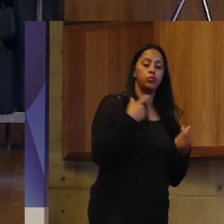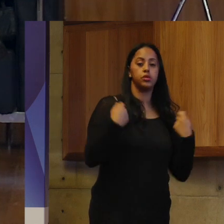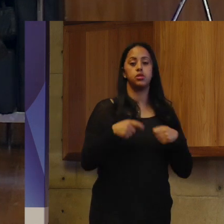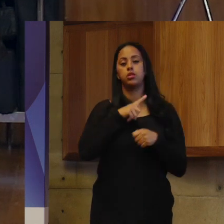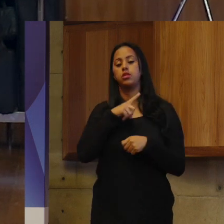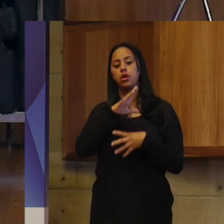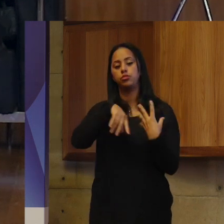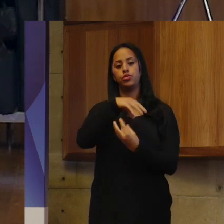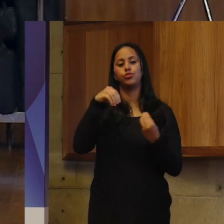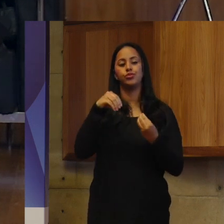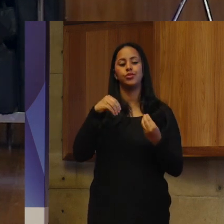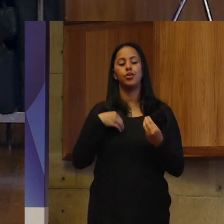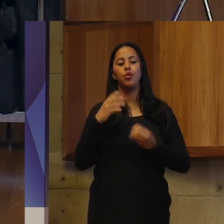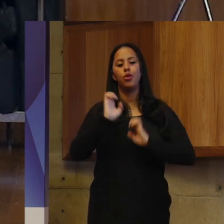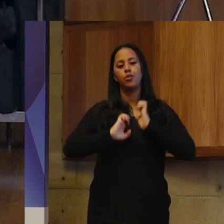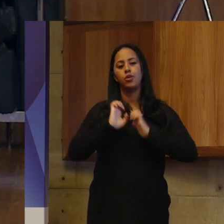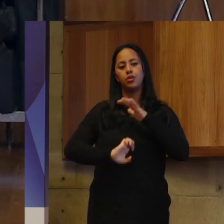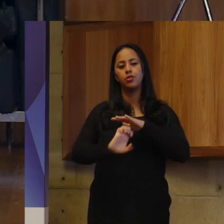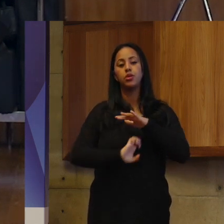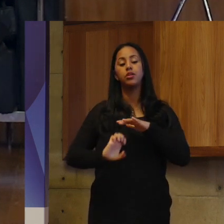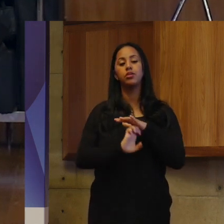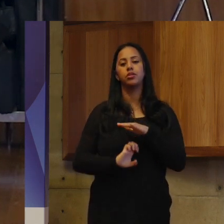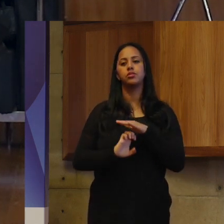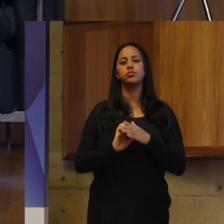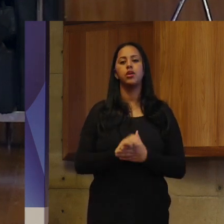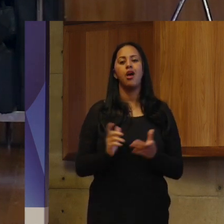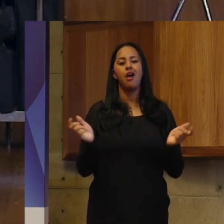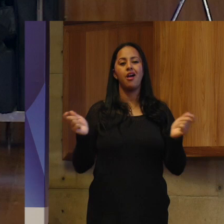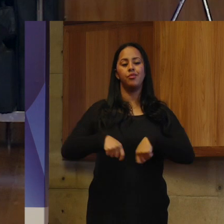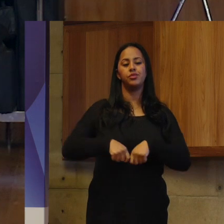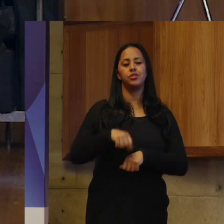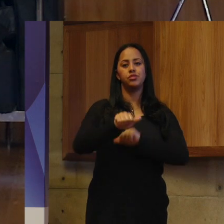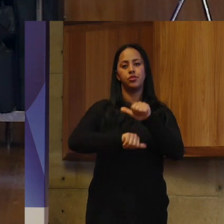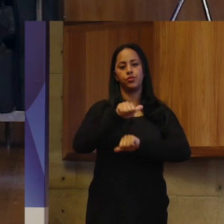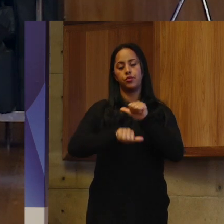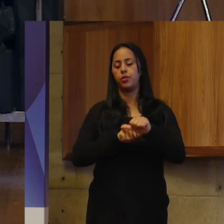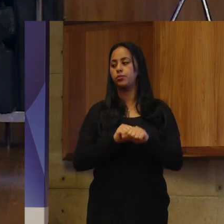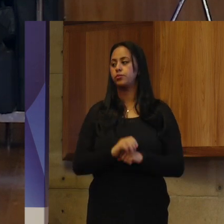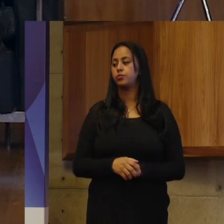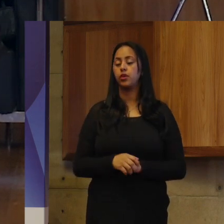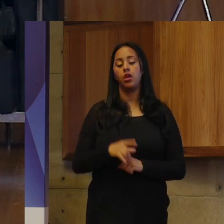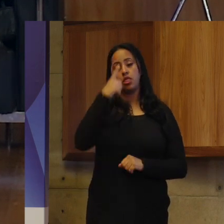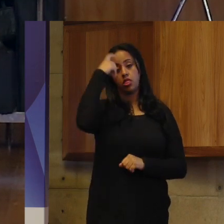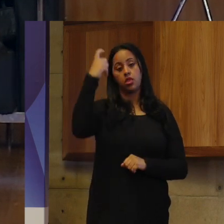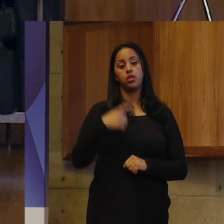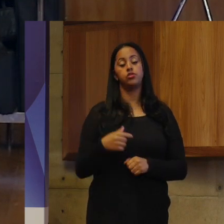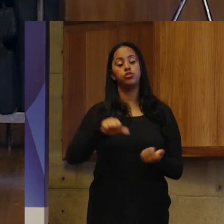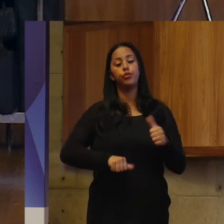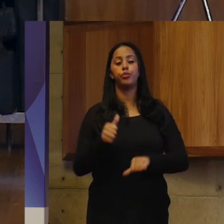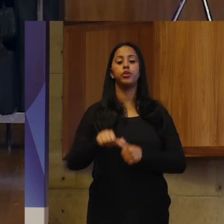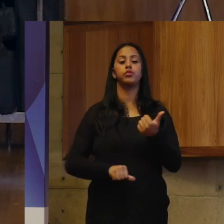a mistura com o empreendedorismo, você tem que ter a capacidade de transformar as ideias de laboratório